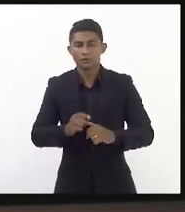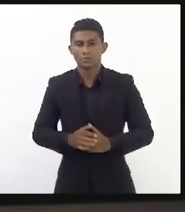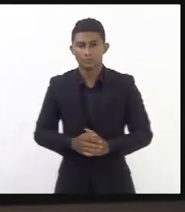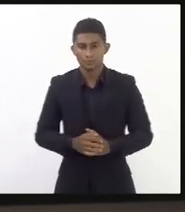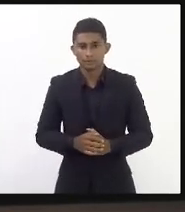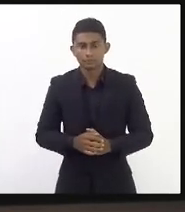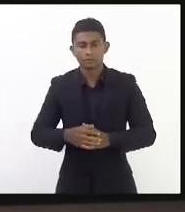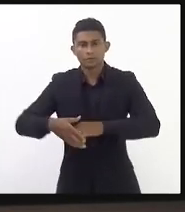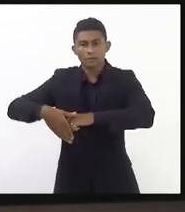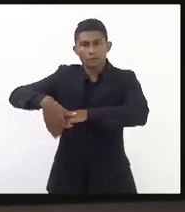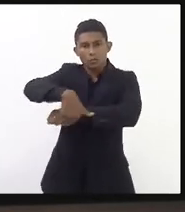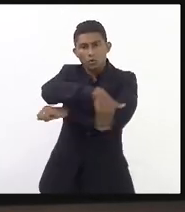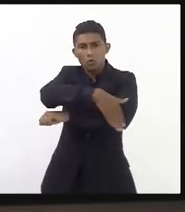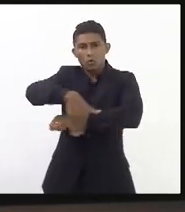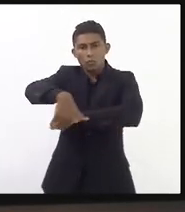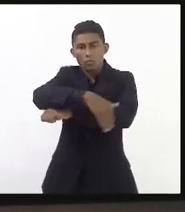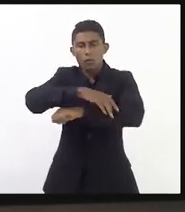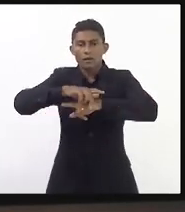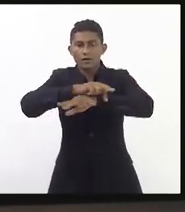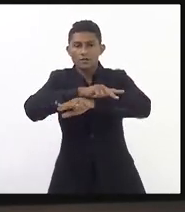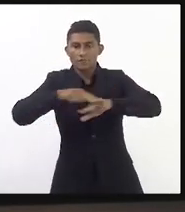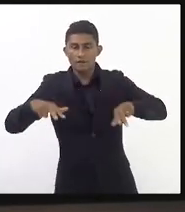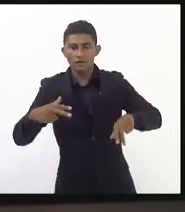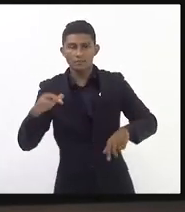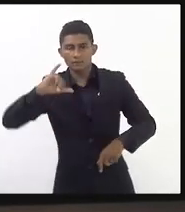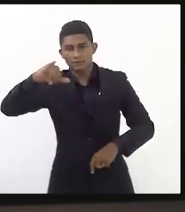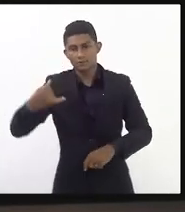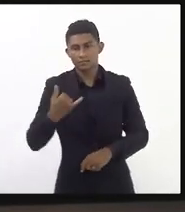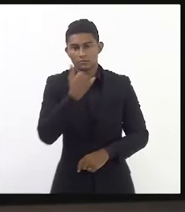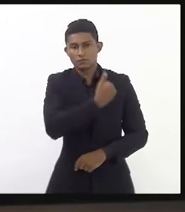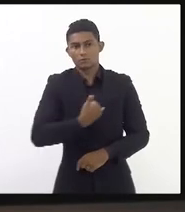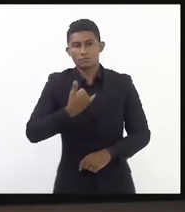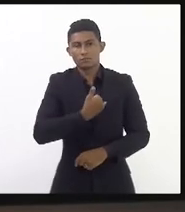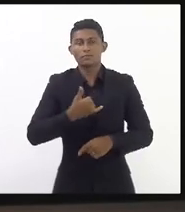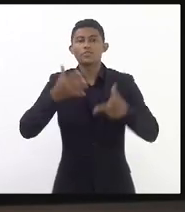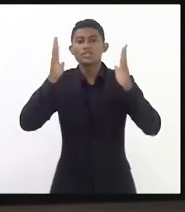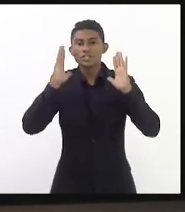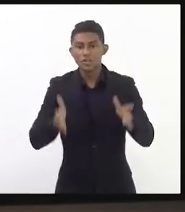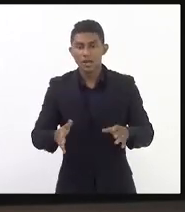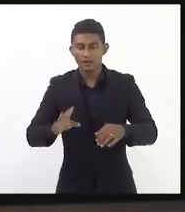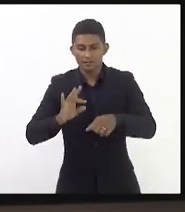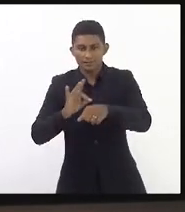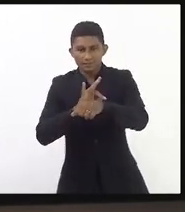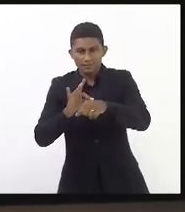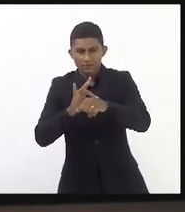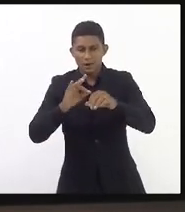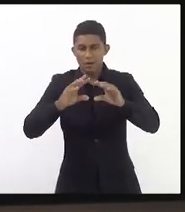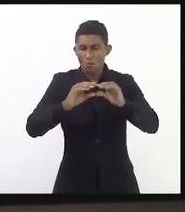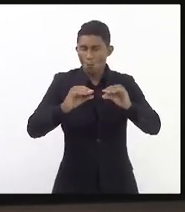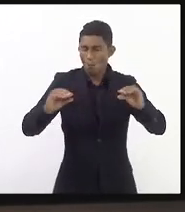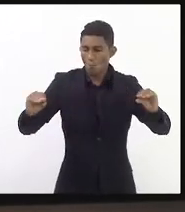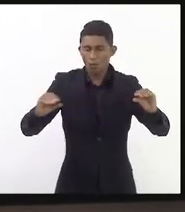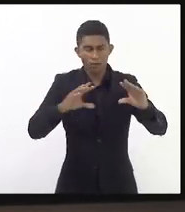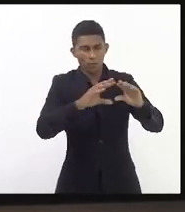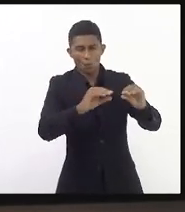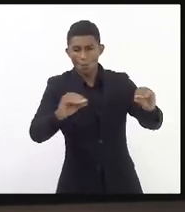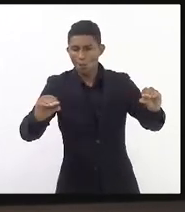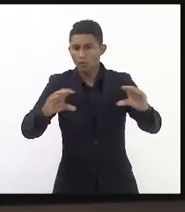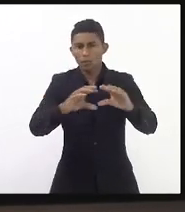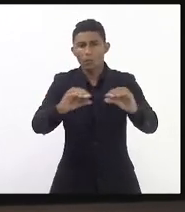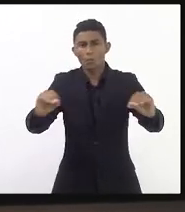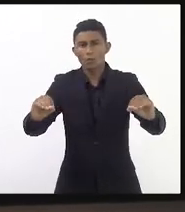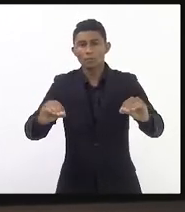diversas ruas de São João de Meriti já estão sendo asfaltadas por indicação legislativa. Muitas